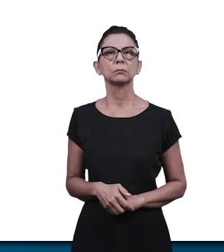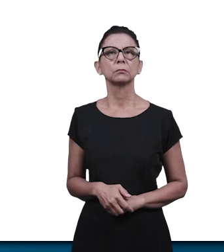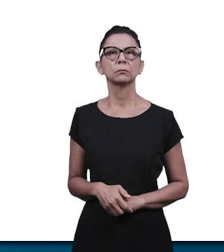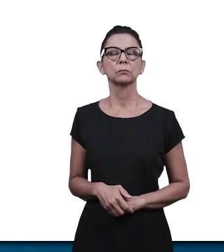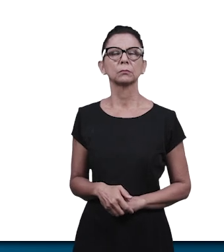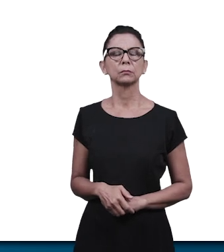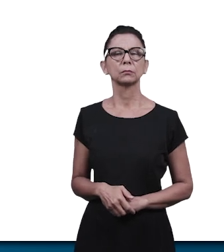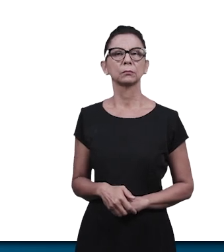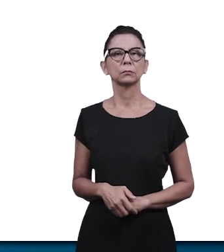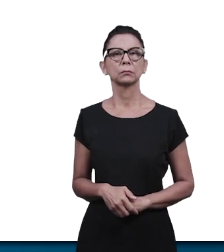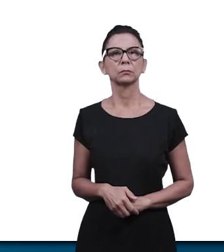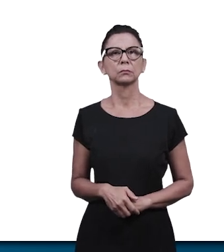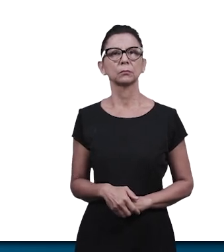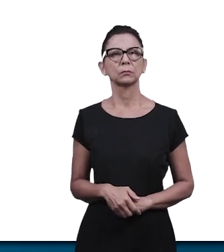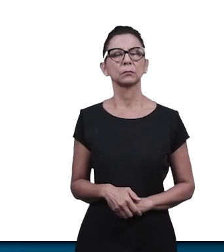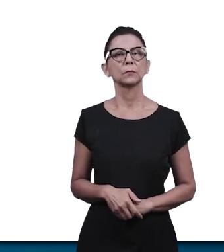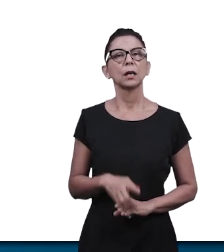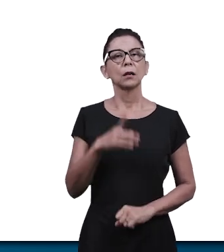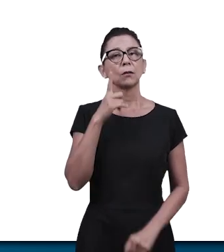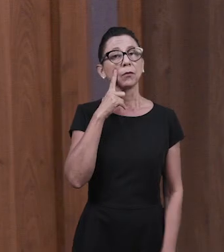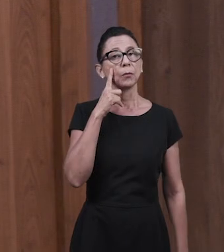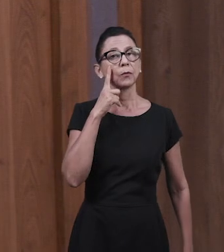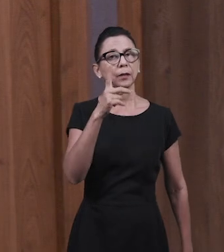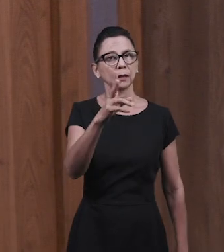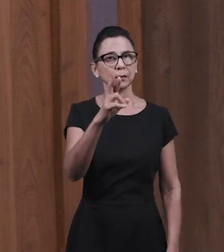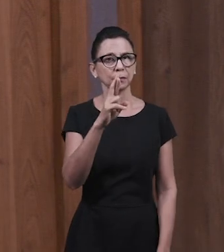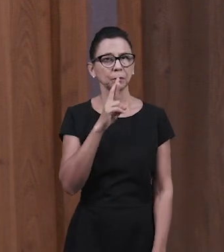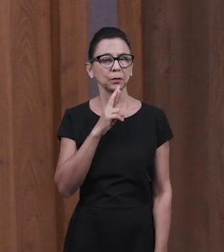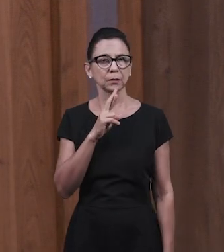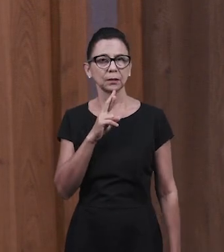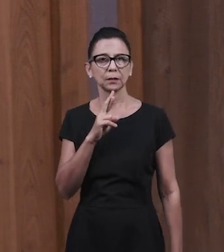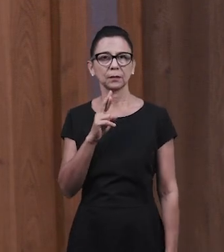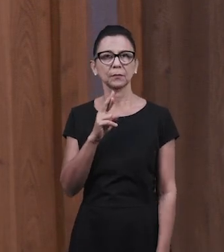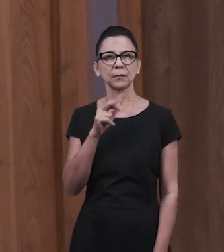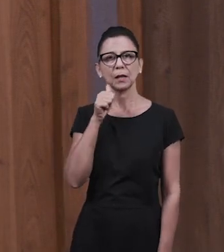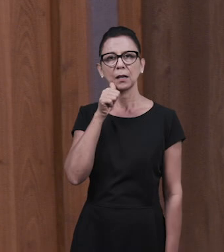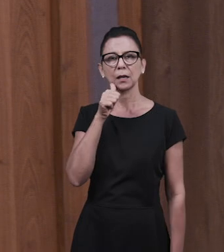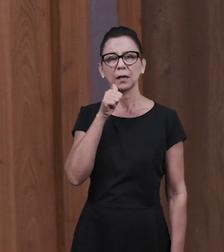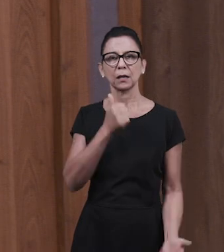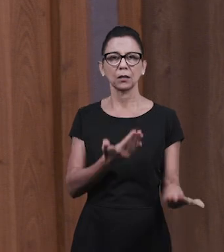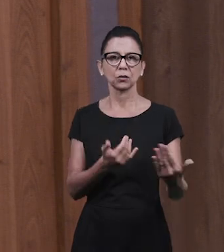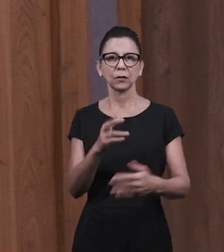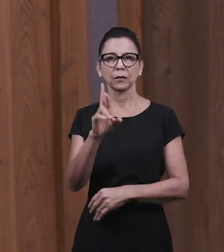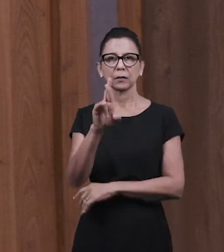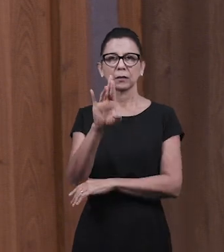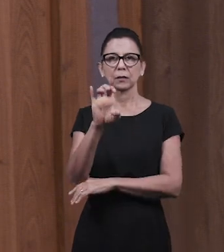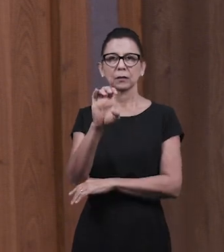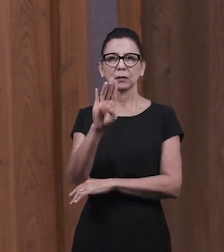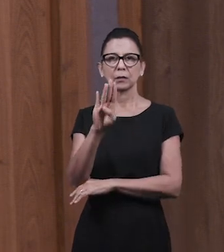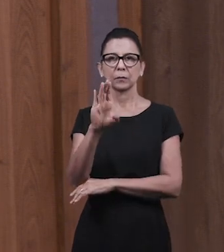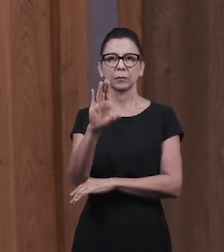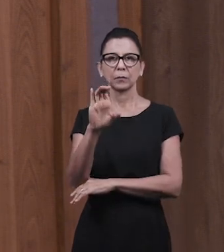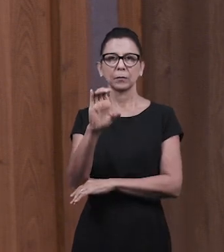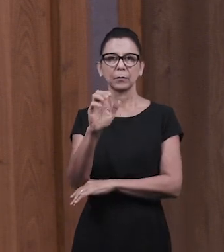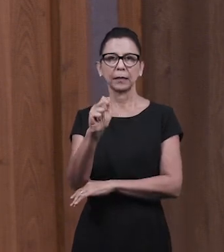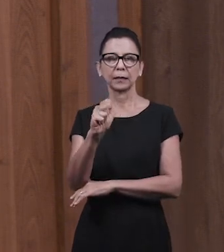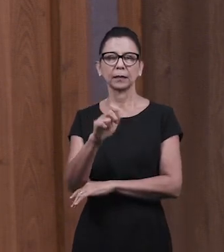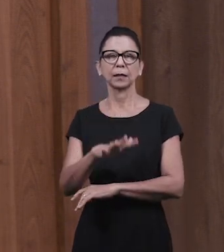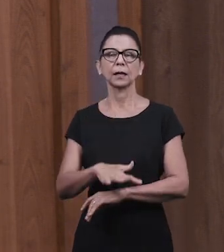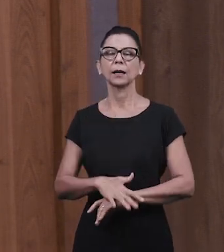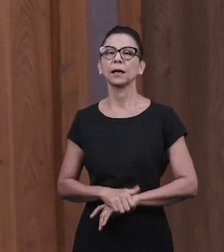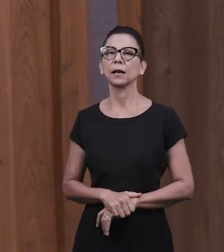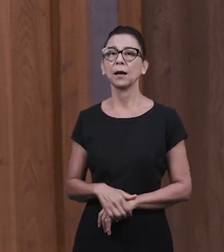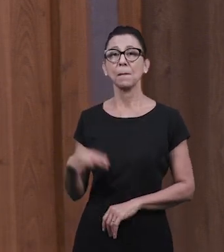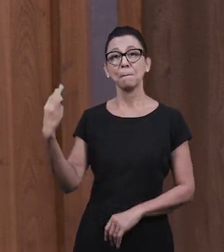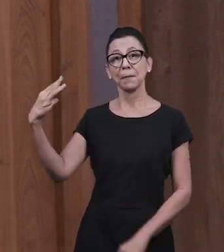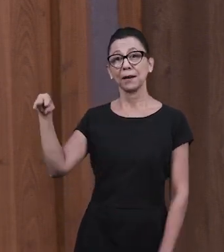dar essa resposta agora, a pergunta 2.3, é a Rebeca. A Rebeca é outra jovem. Ela é agora da cidade de